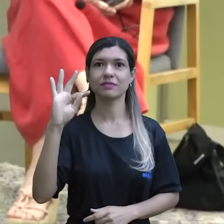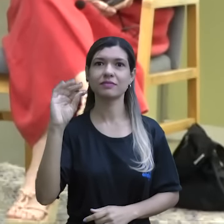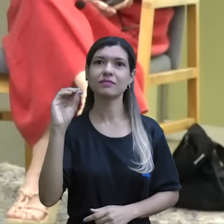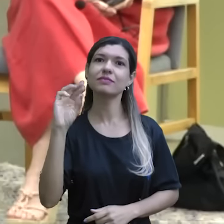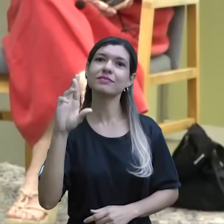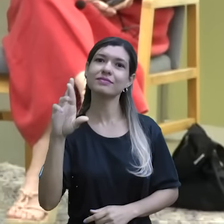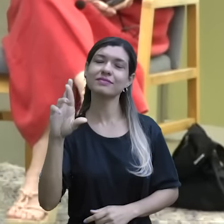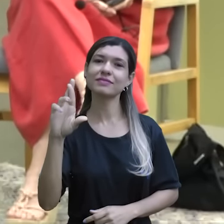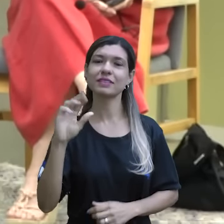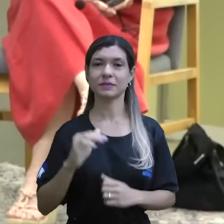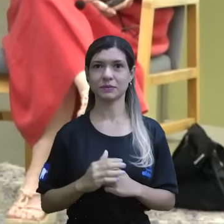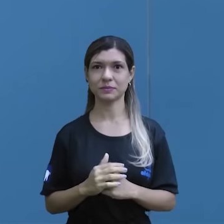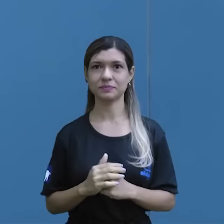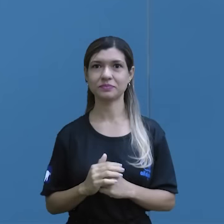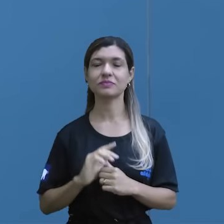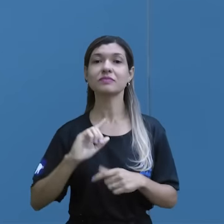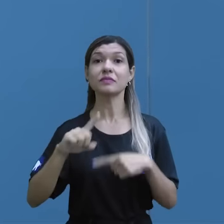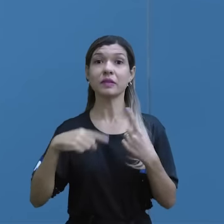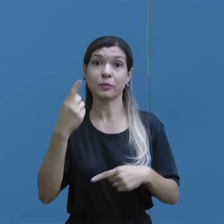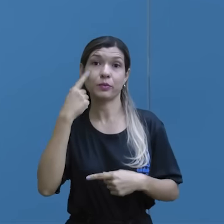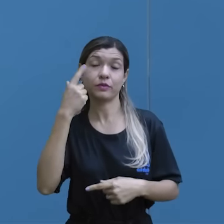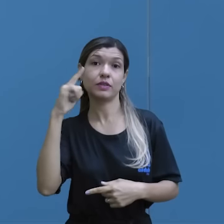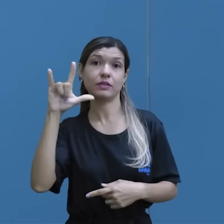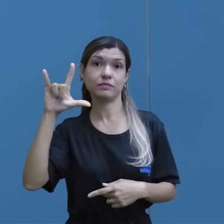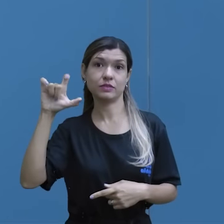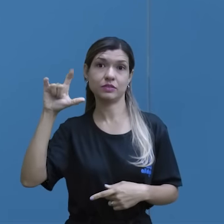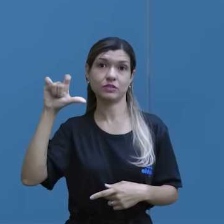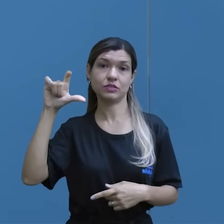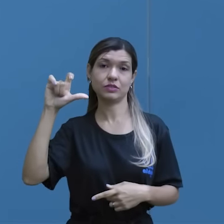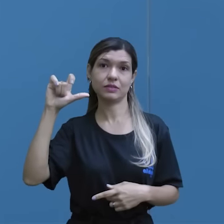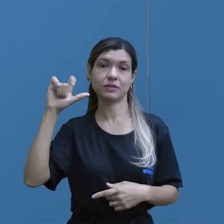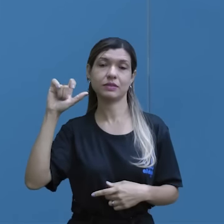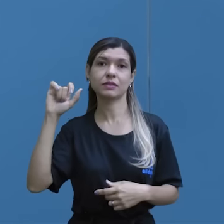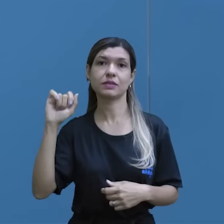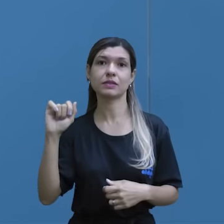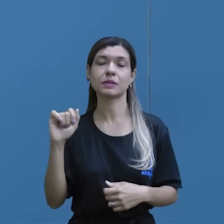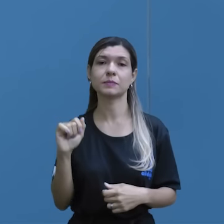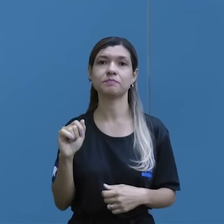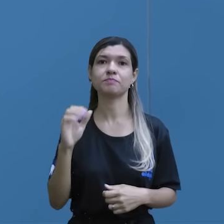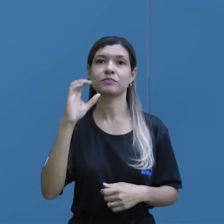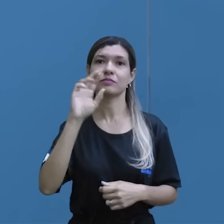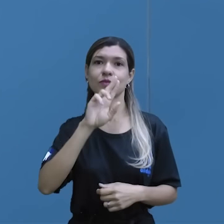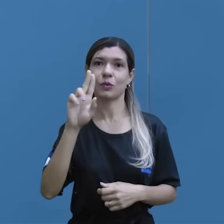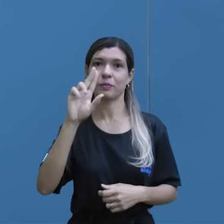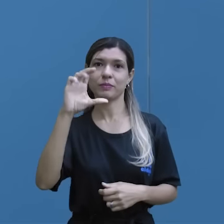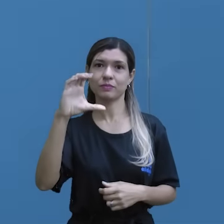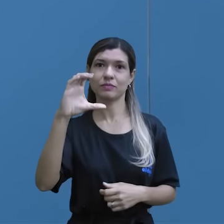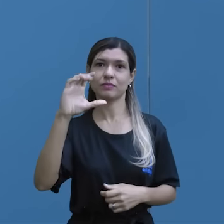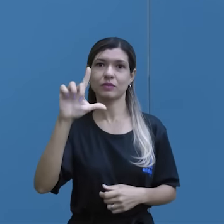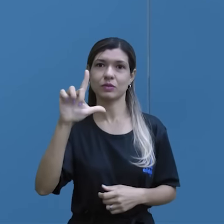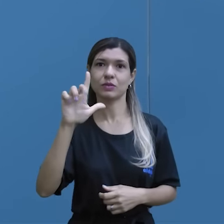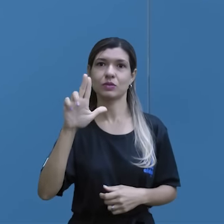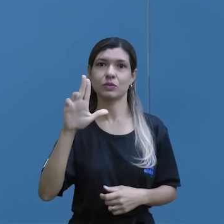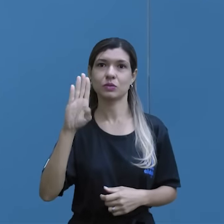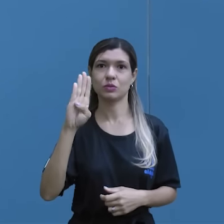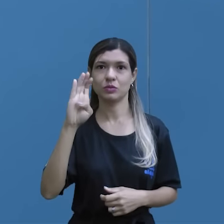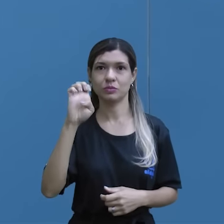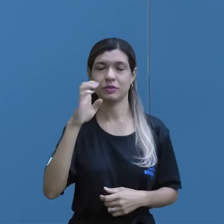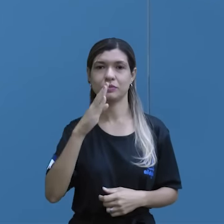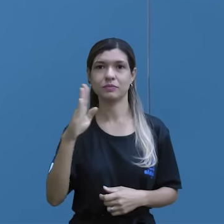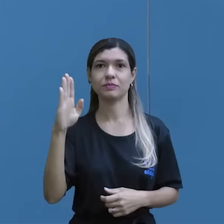@clubedeleituraccbb. Os agradecimentos agora ao Banco do Brasil, ao CCBB e à equipe da biblioteca do